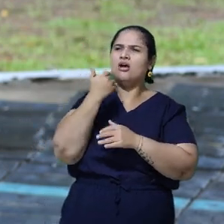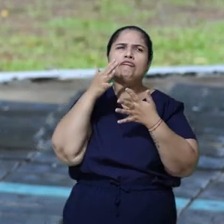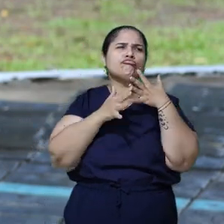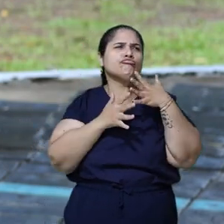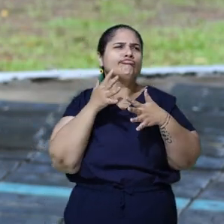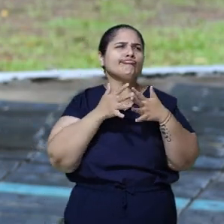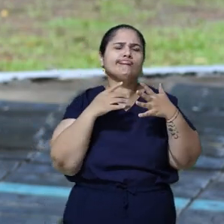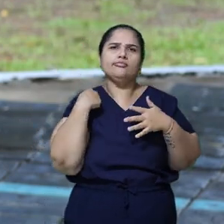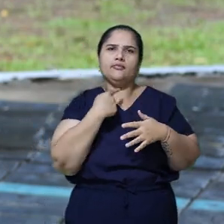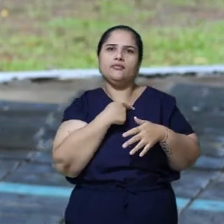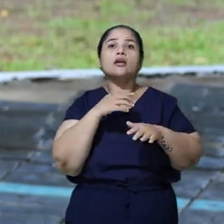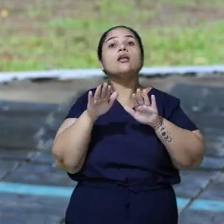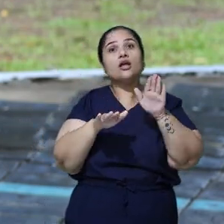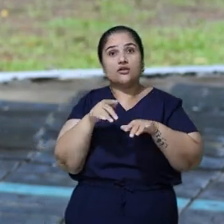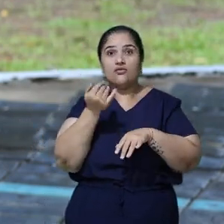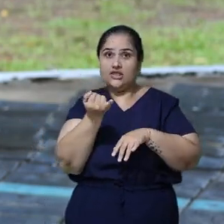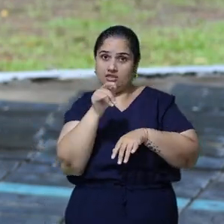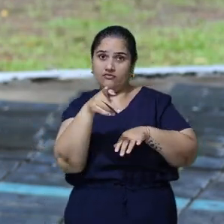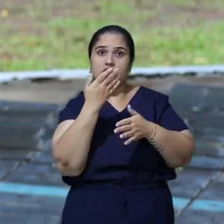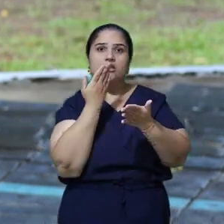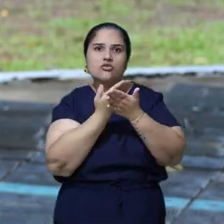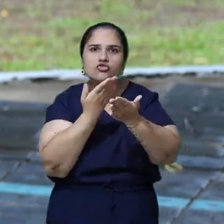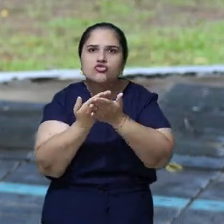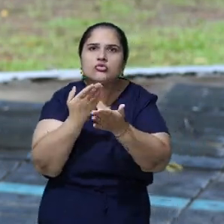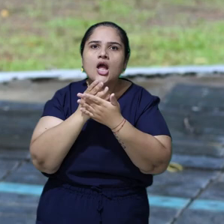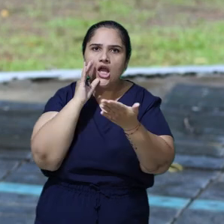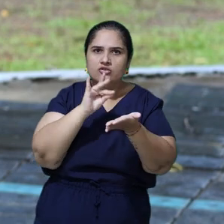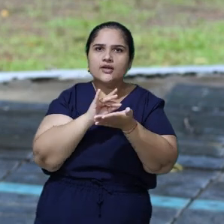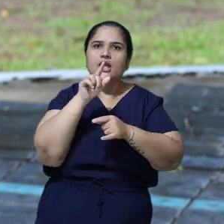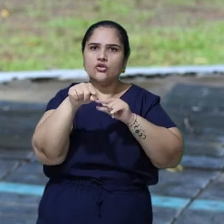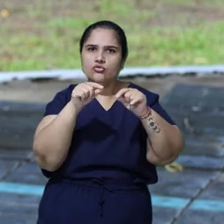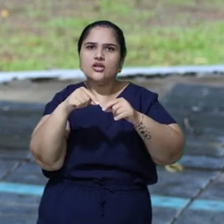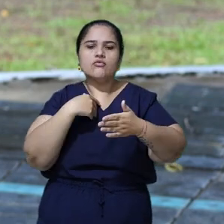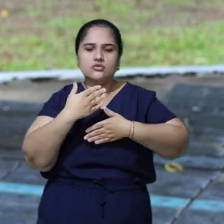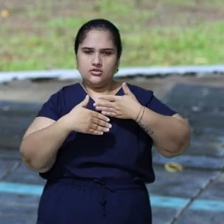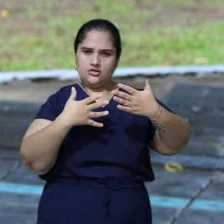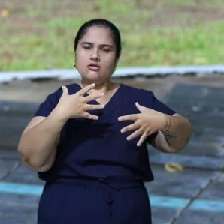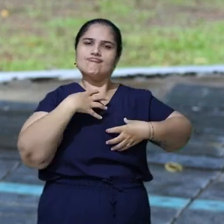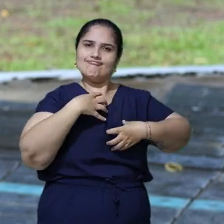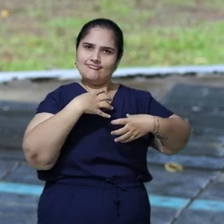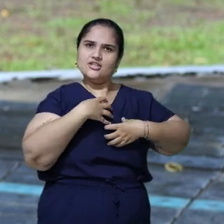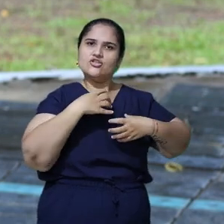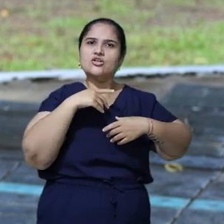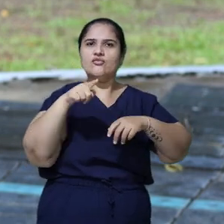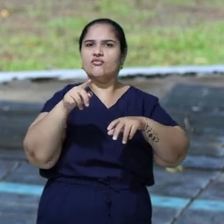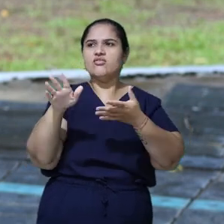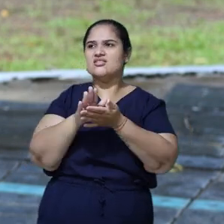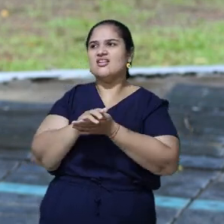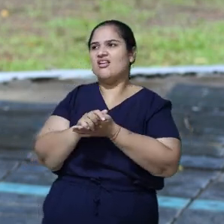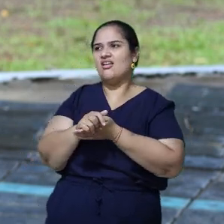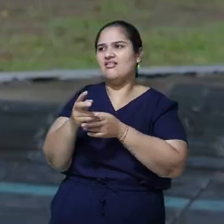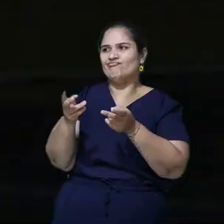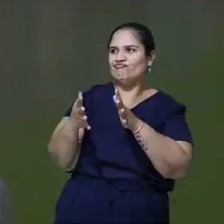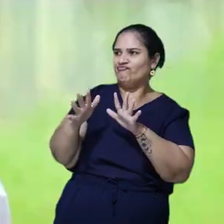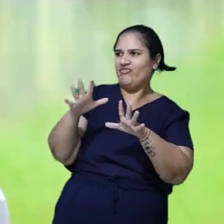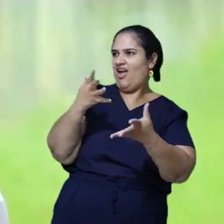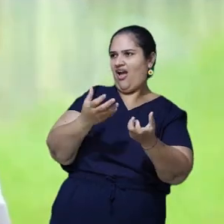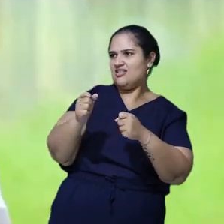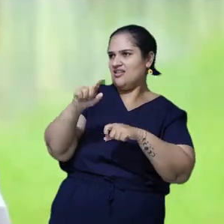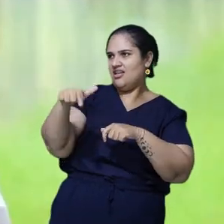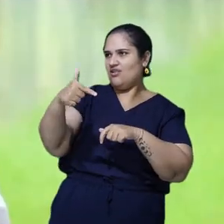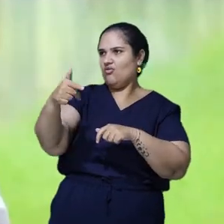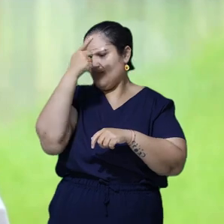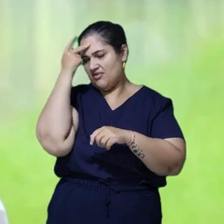você estudar um pouco o que você está passando, você não vai dar ouvido a tantas coisas que as pessoas falam tão absurdamente. Uma das